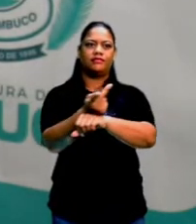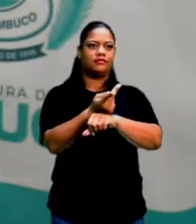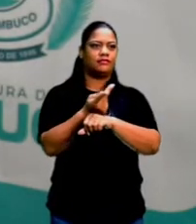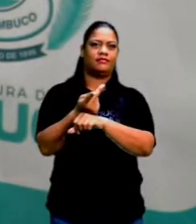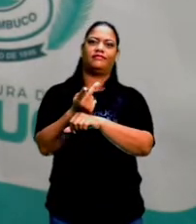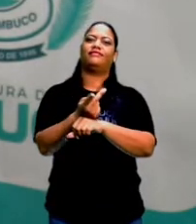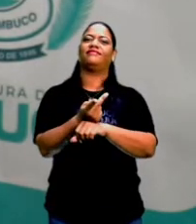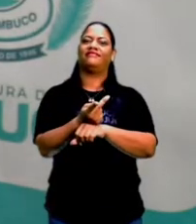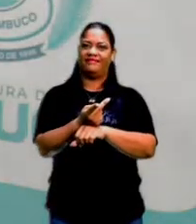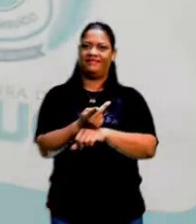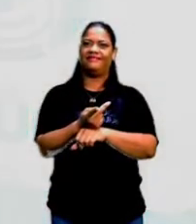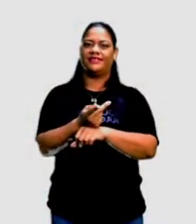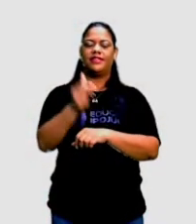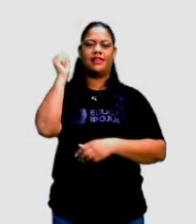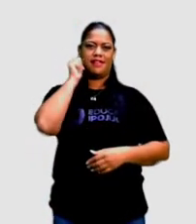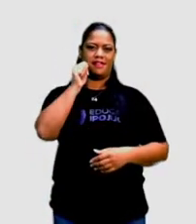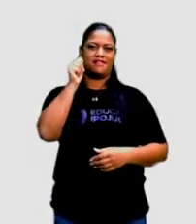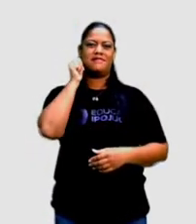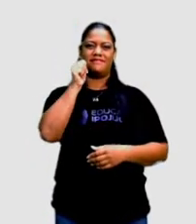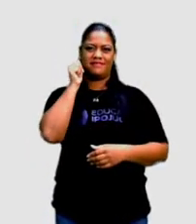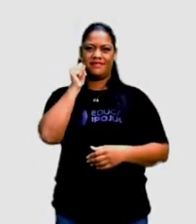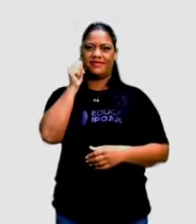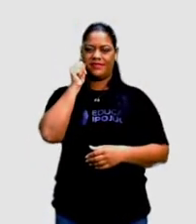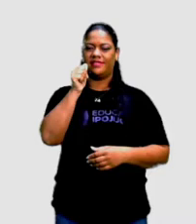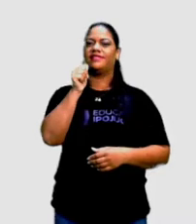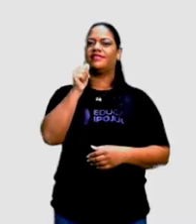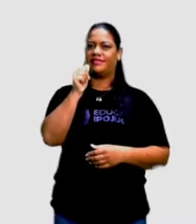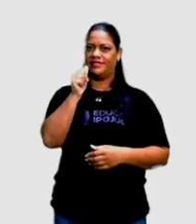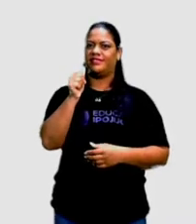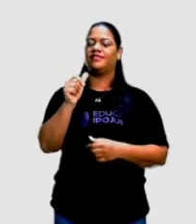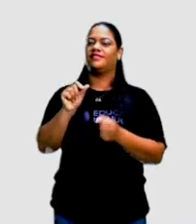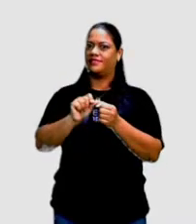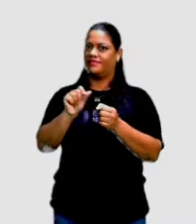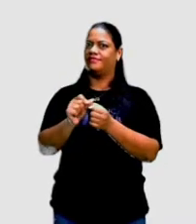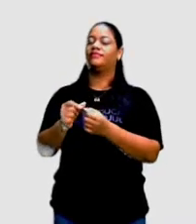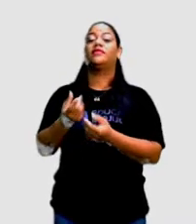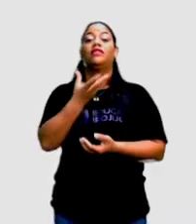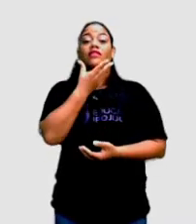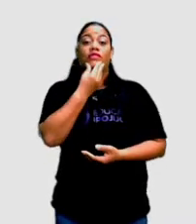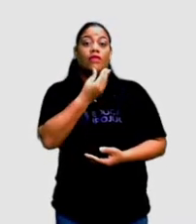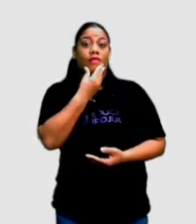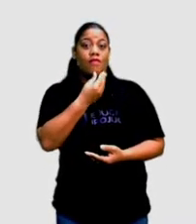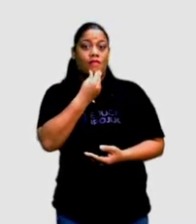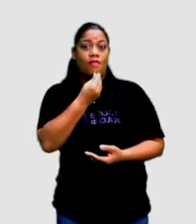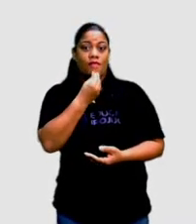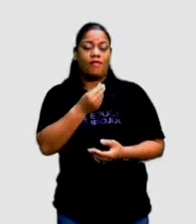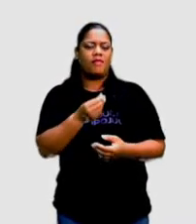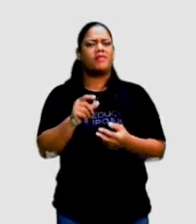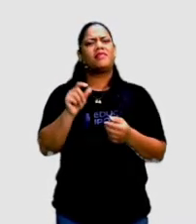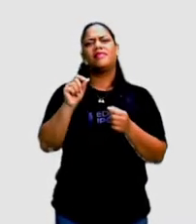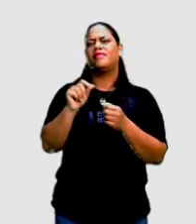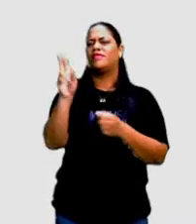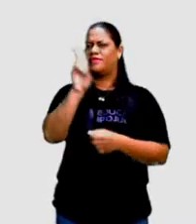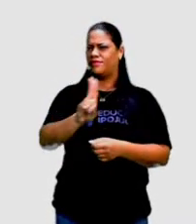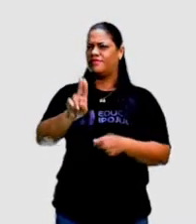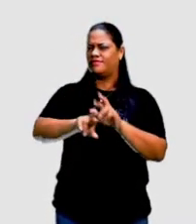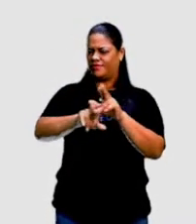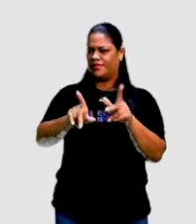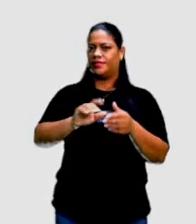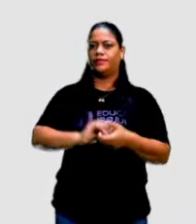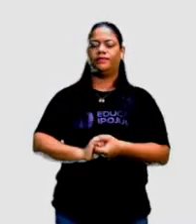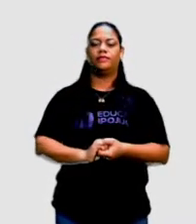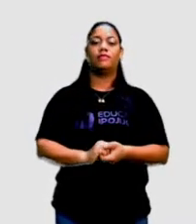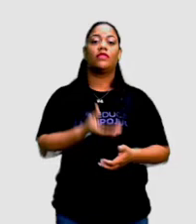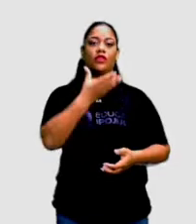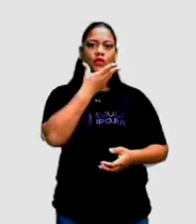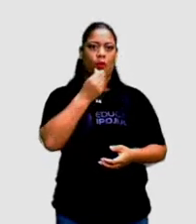procura. Então, com certeza, as meninas pontuariam dessa maneira. Já os meninos, é bem provável que pontuassem assim.